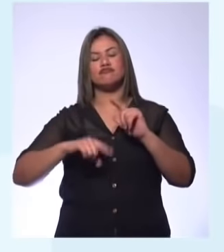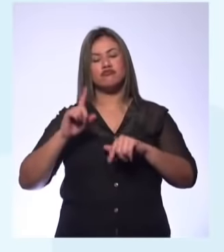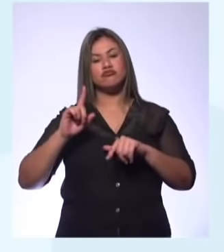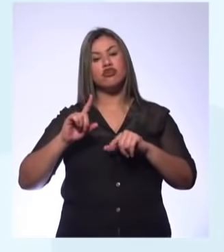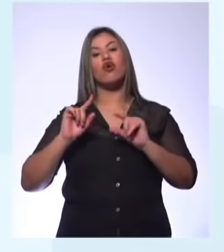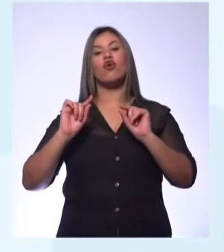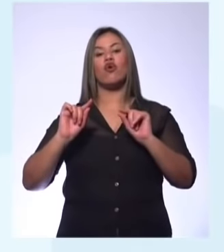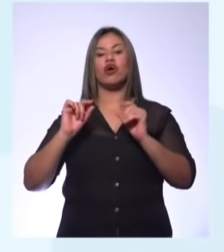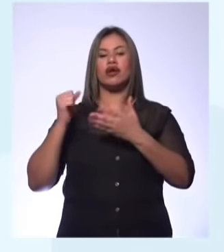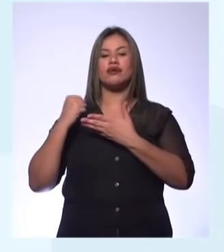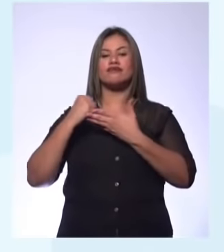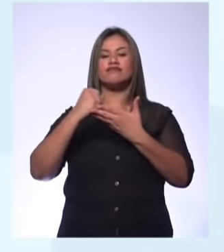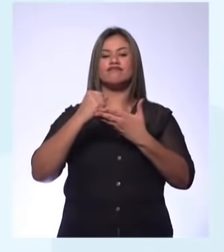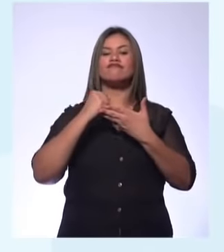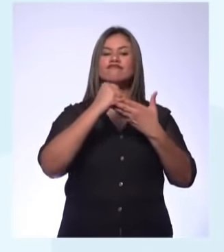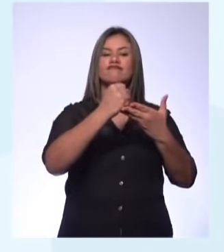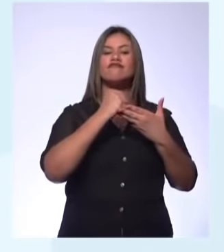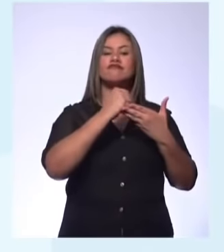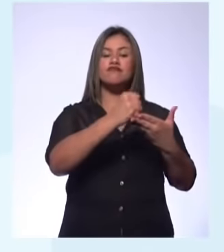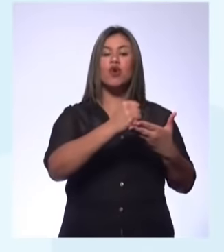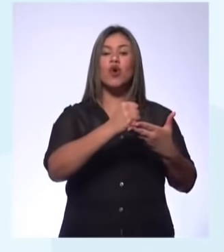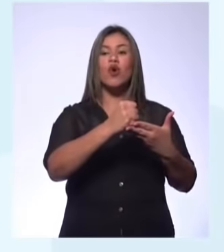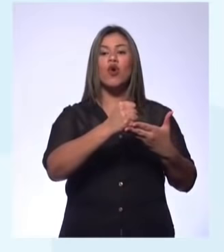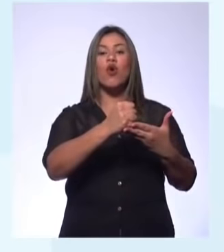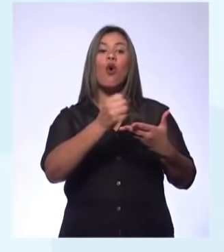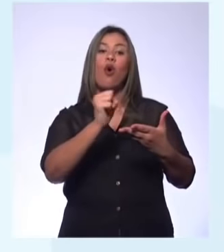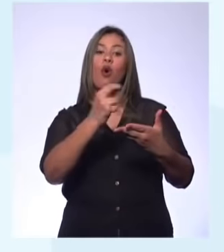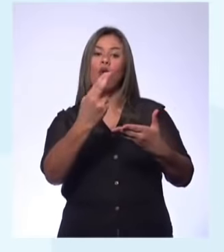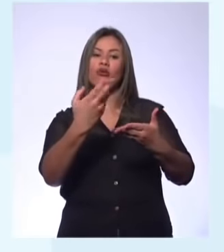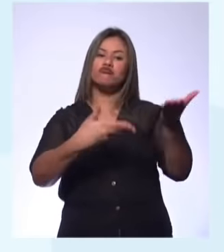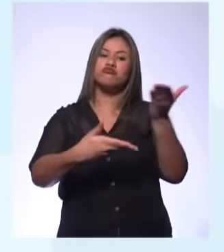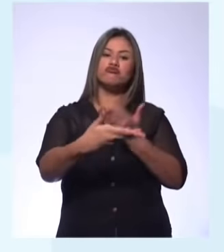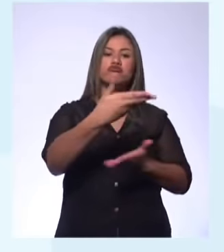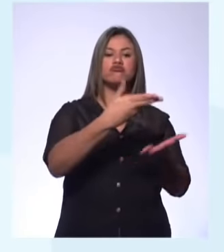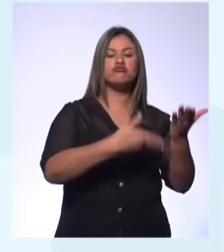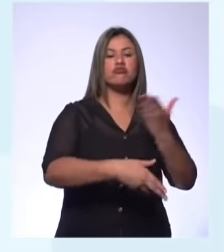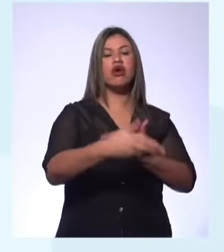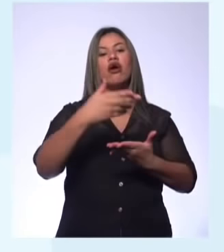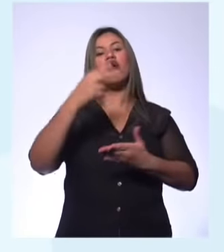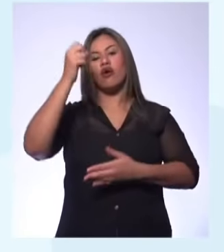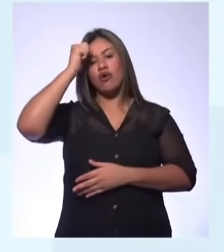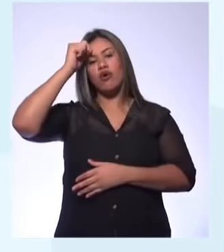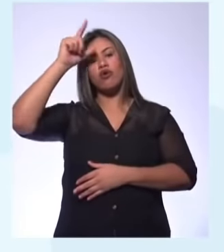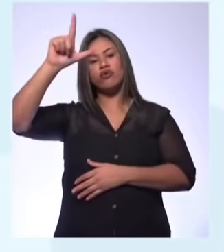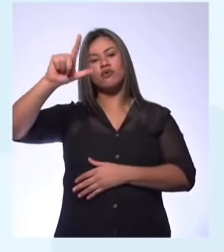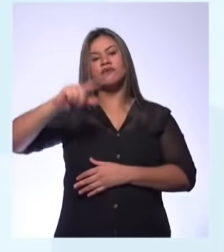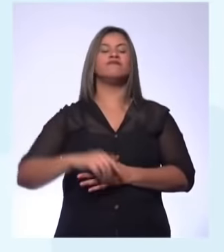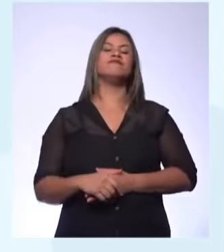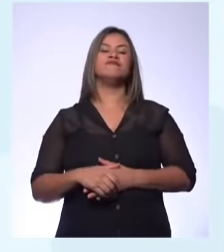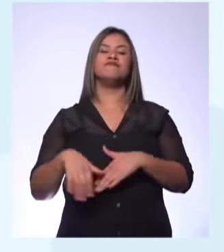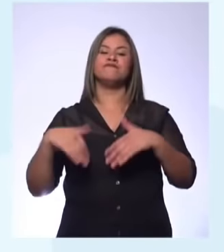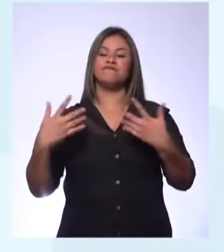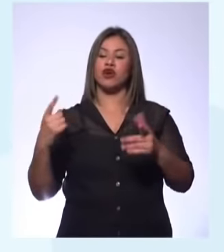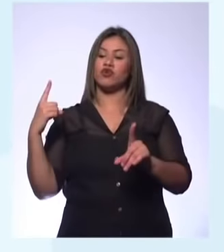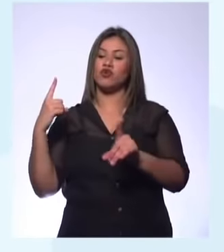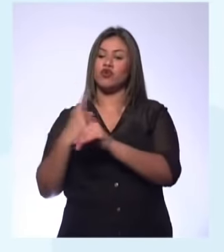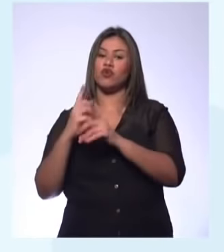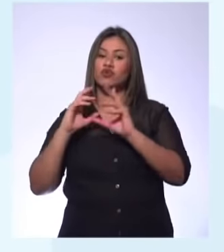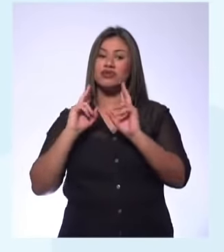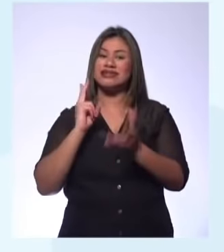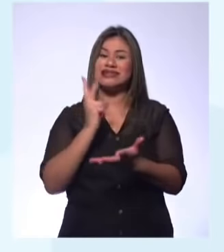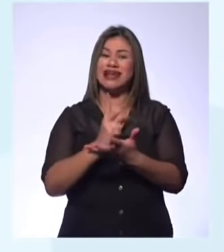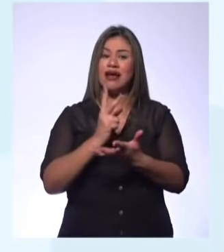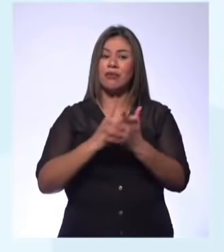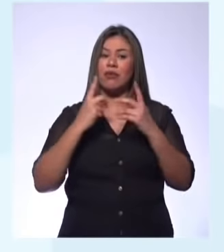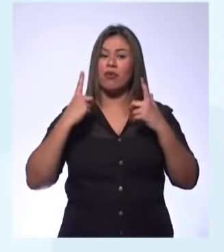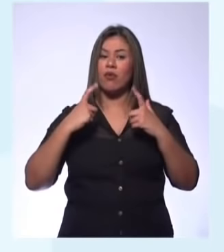também a trocas culturais, de modo que nem todo o encontro ocasionou conflitos,